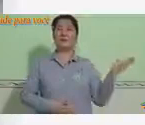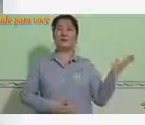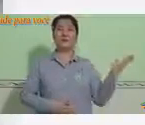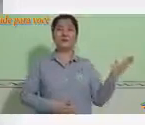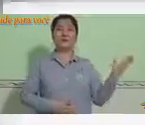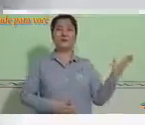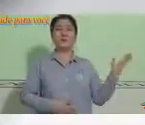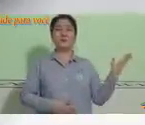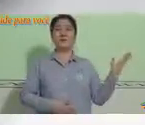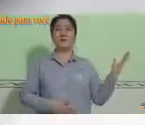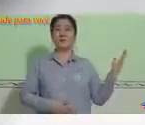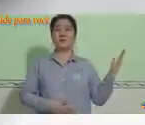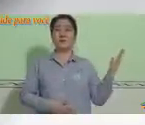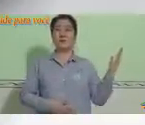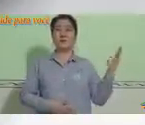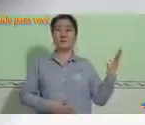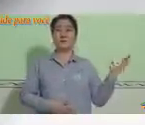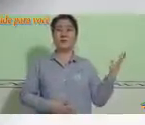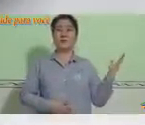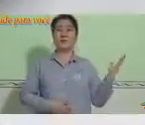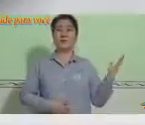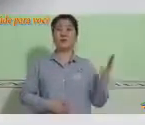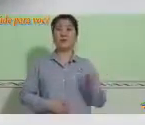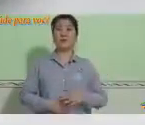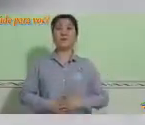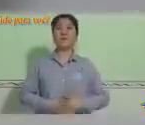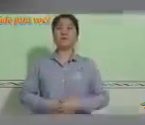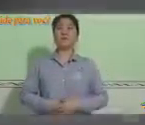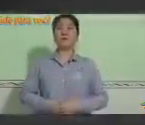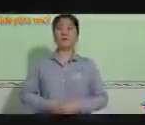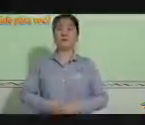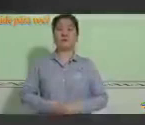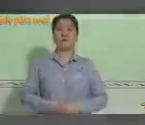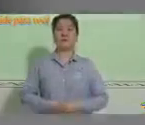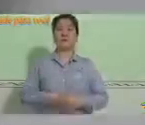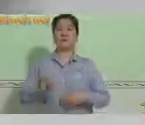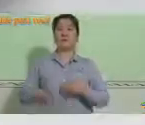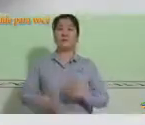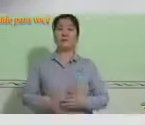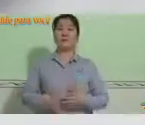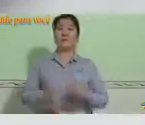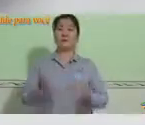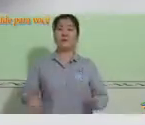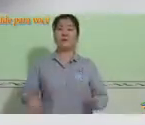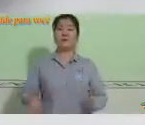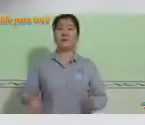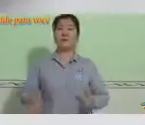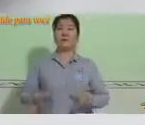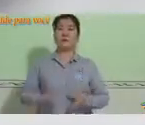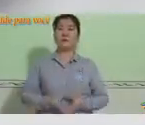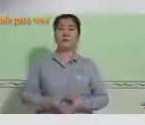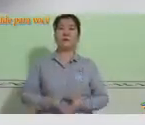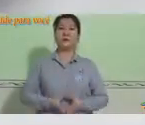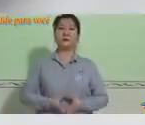PRINCIPAISSINTOMAS Os sintomas de bicho geográfico podem demorar algumas semanas ou meses para aparecer, porque na maioria dos casos